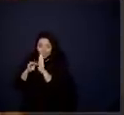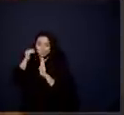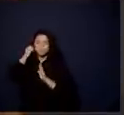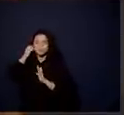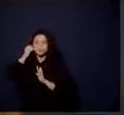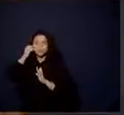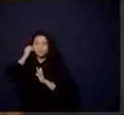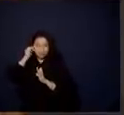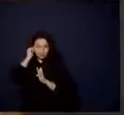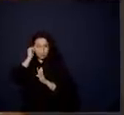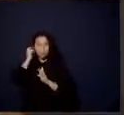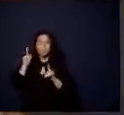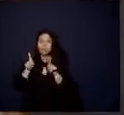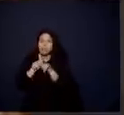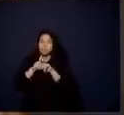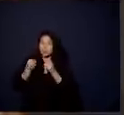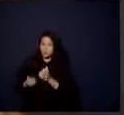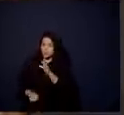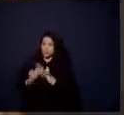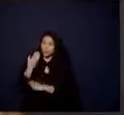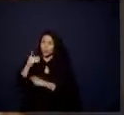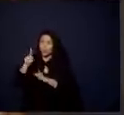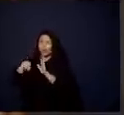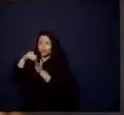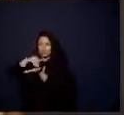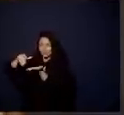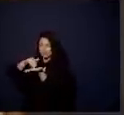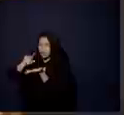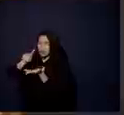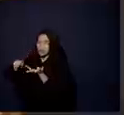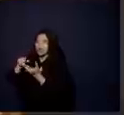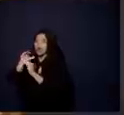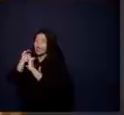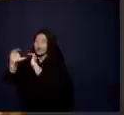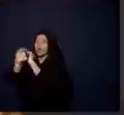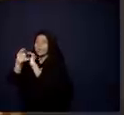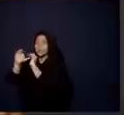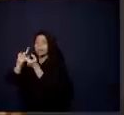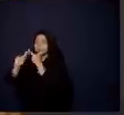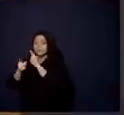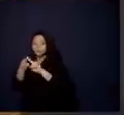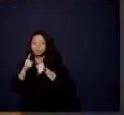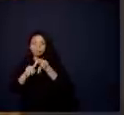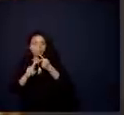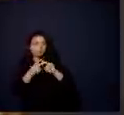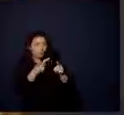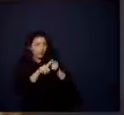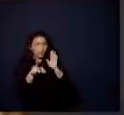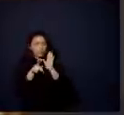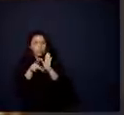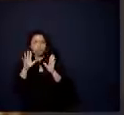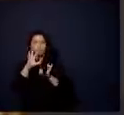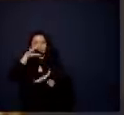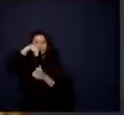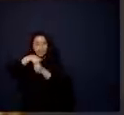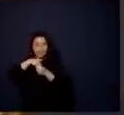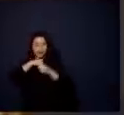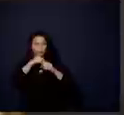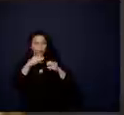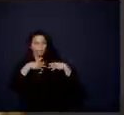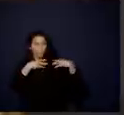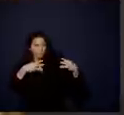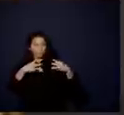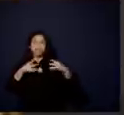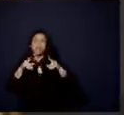de articulação para fazer essa articulação nos ajudar nessa articulação com os outros Ministérios com Congresso Nacional e com a sociedade